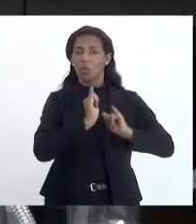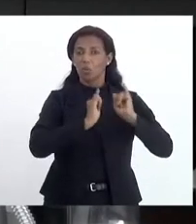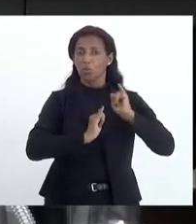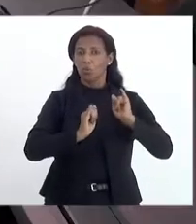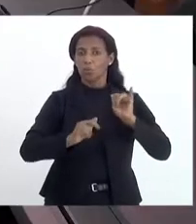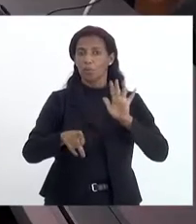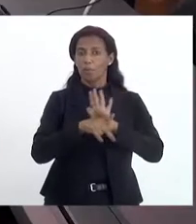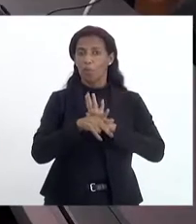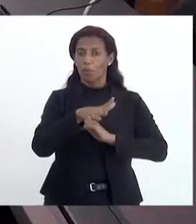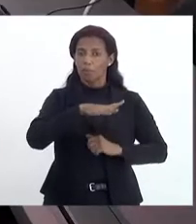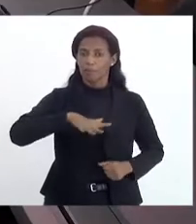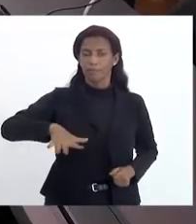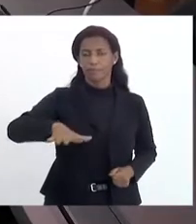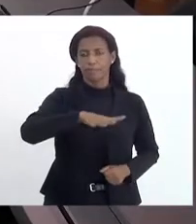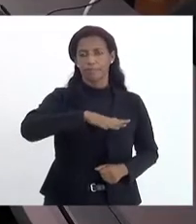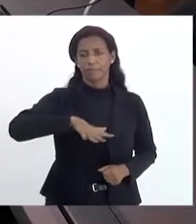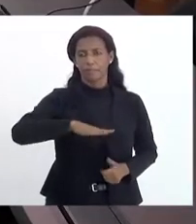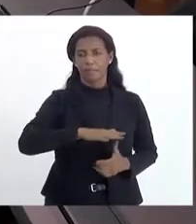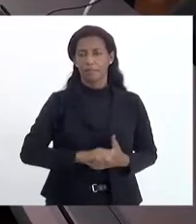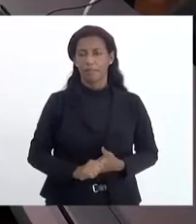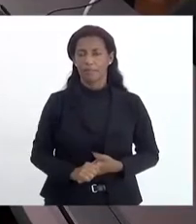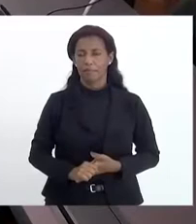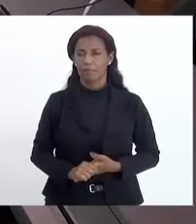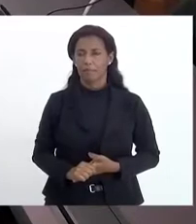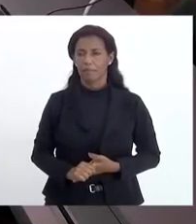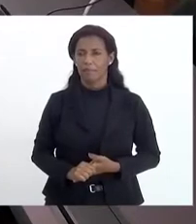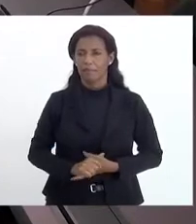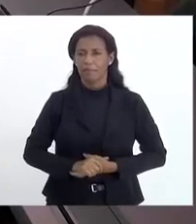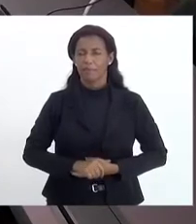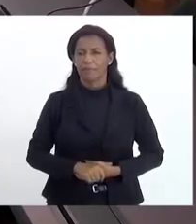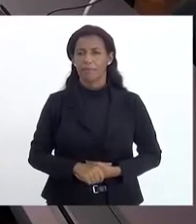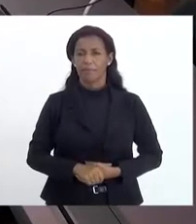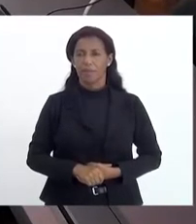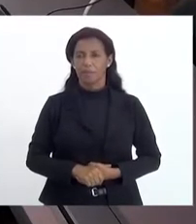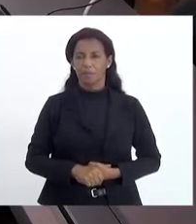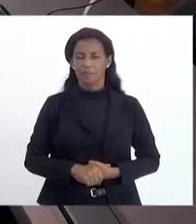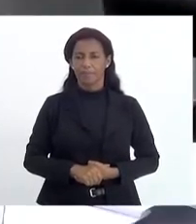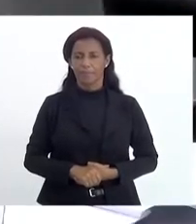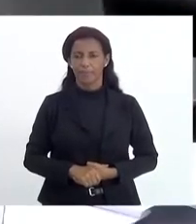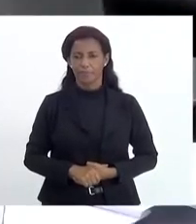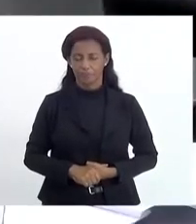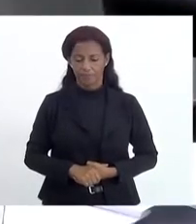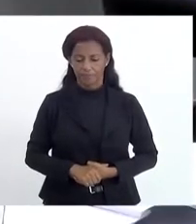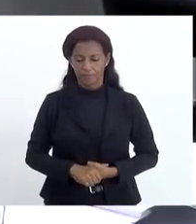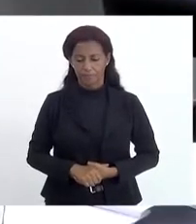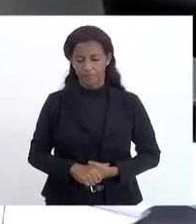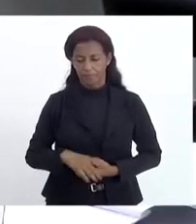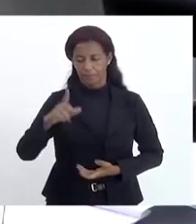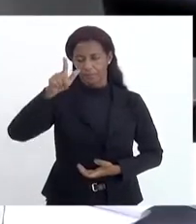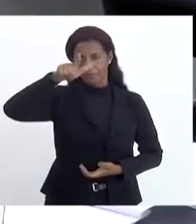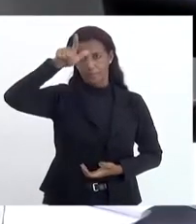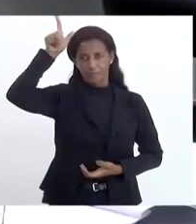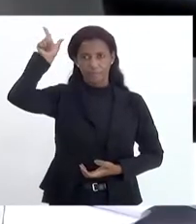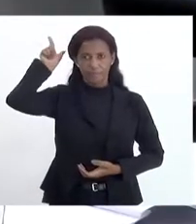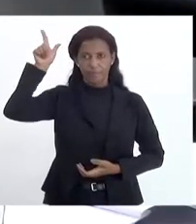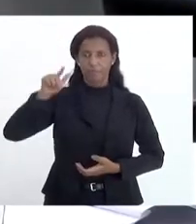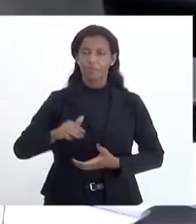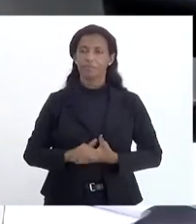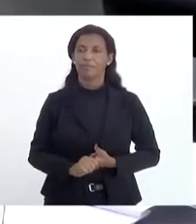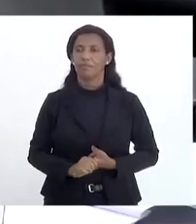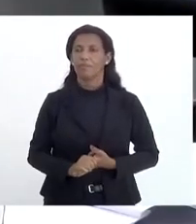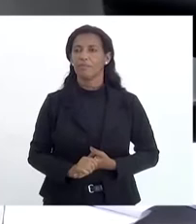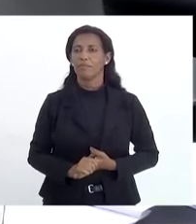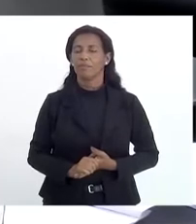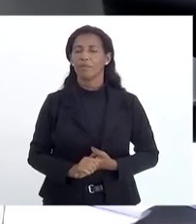essa. Deputado Rosenberg Reis, me permite, deputado Márcio Pacheco? Por favor, deputado Spano. Olha só, de um, eu